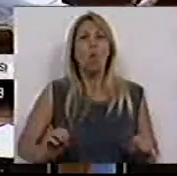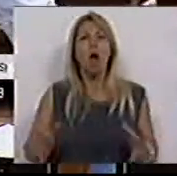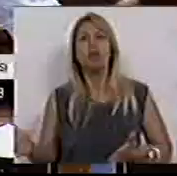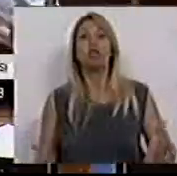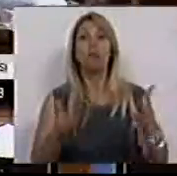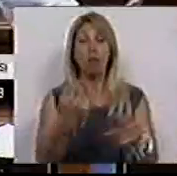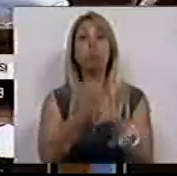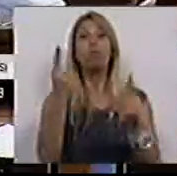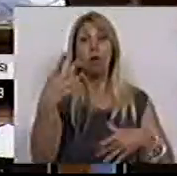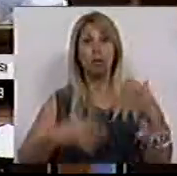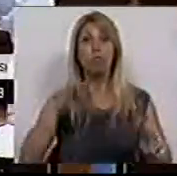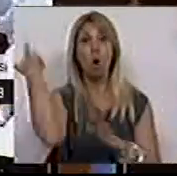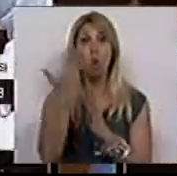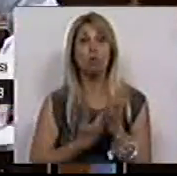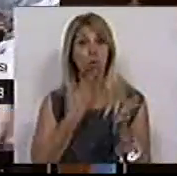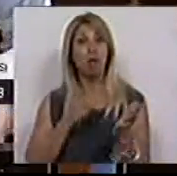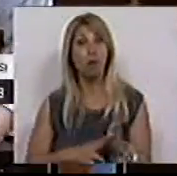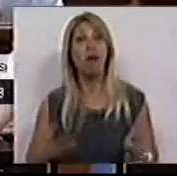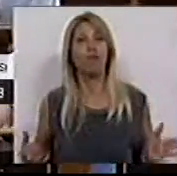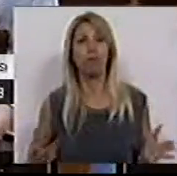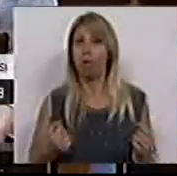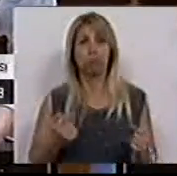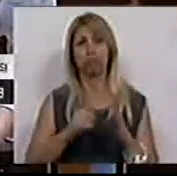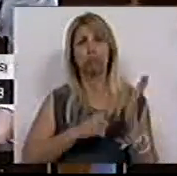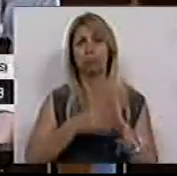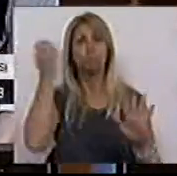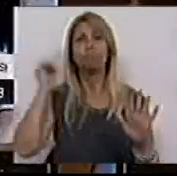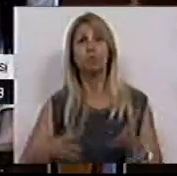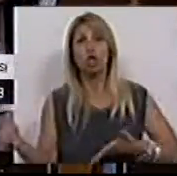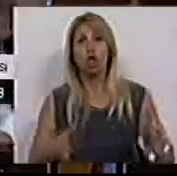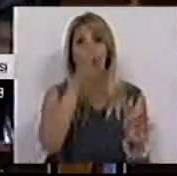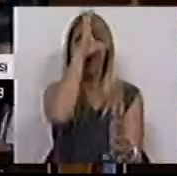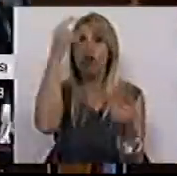Constitucional, de facto, não conseguiu e chumbou a estratégia que o Governo tinha até agora.